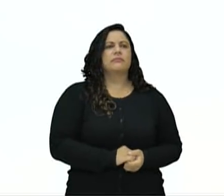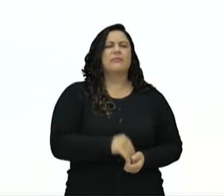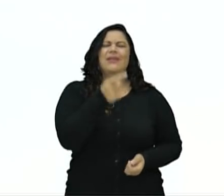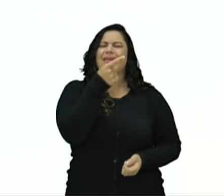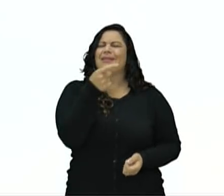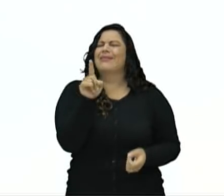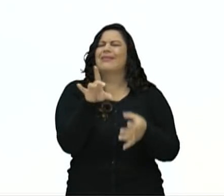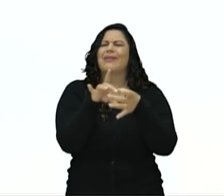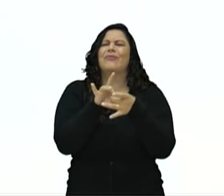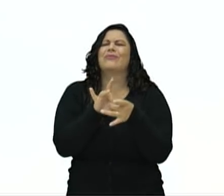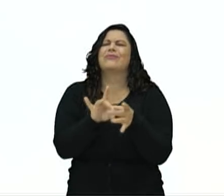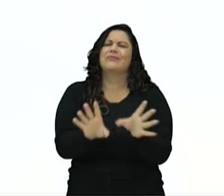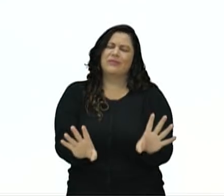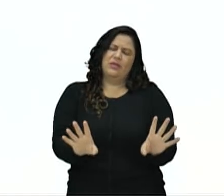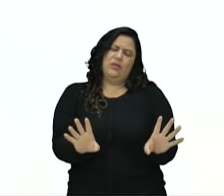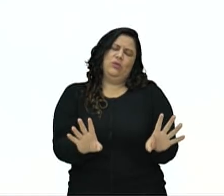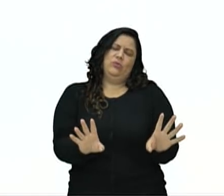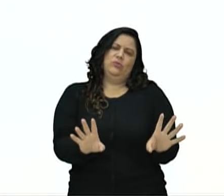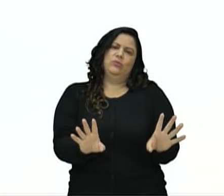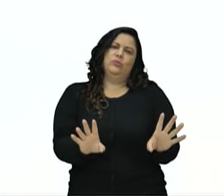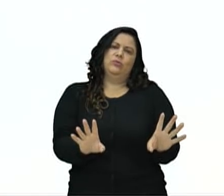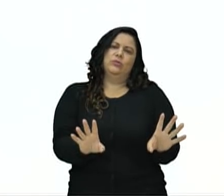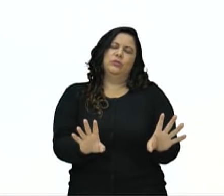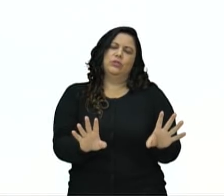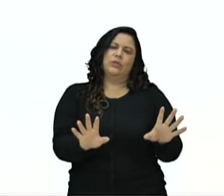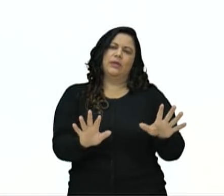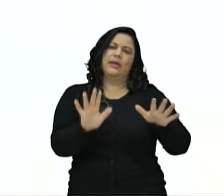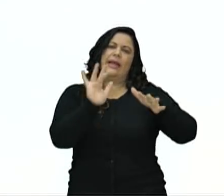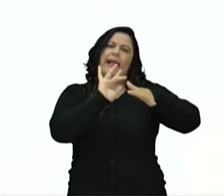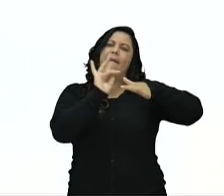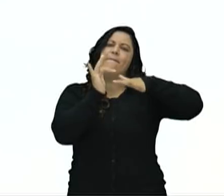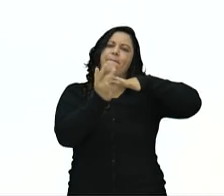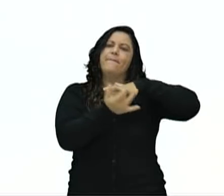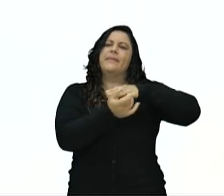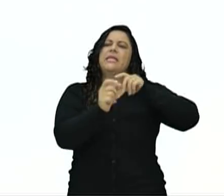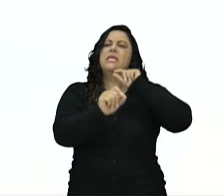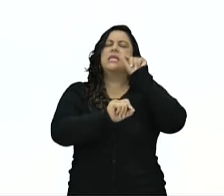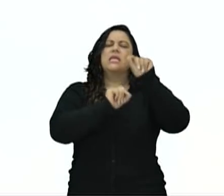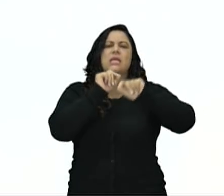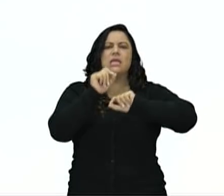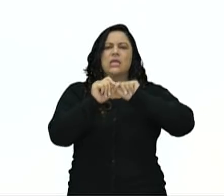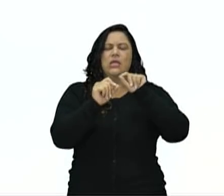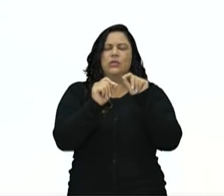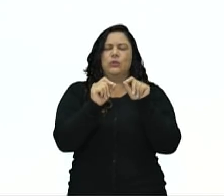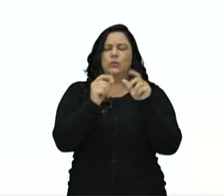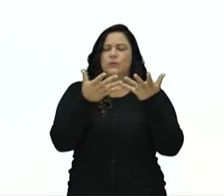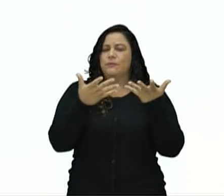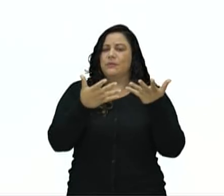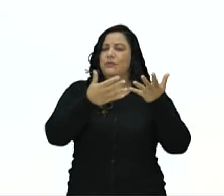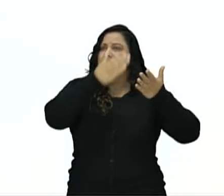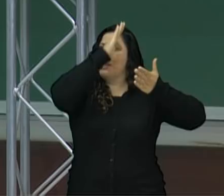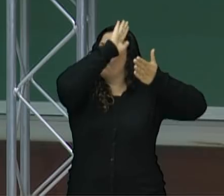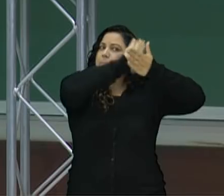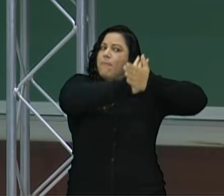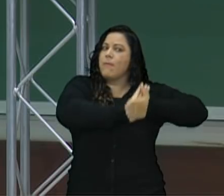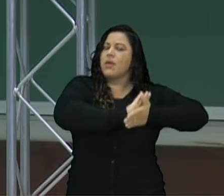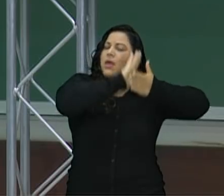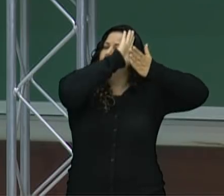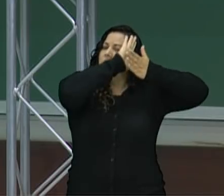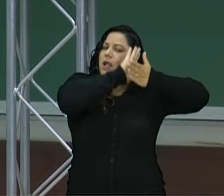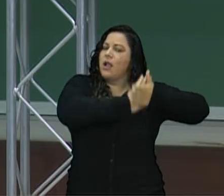a mídia alisar a sua história. Né? Então fica ali essa mensagem para as pessoas poderem